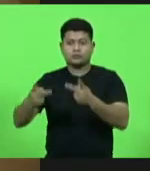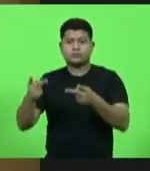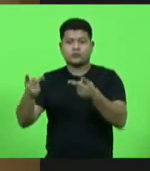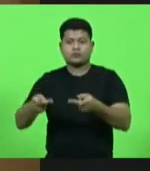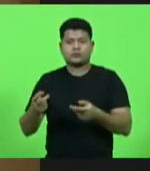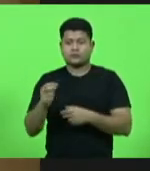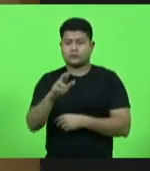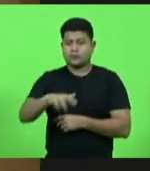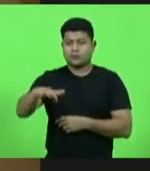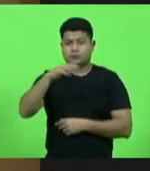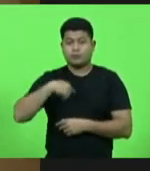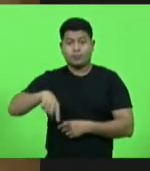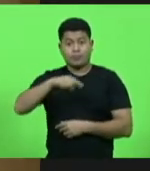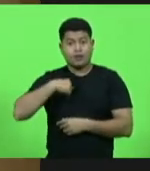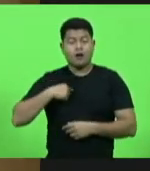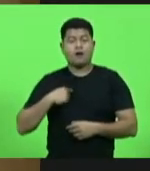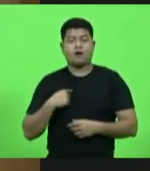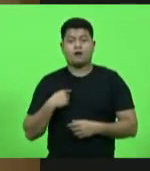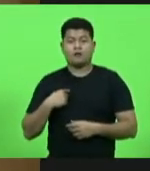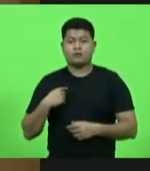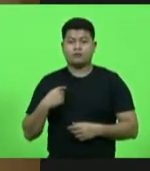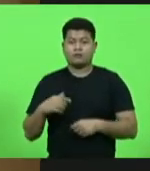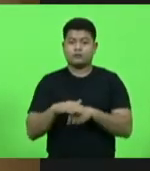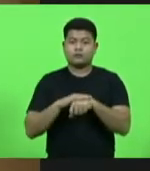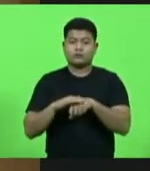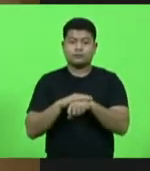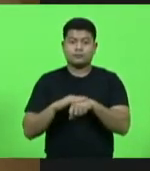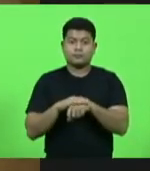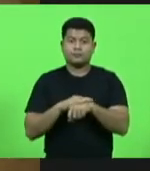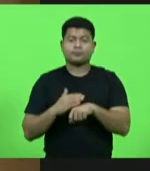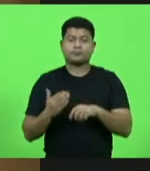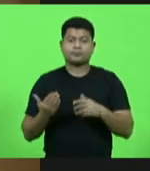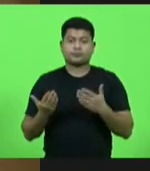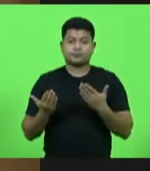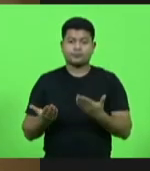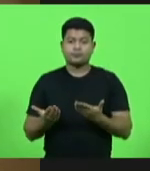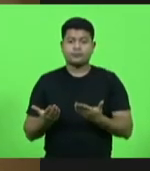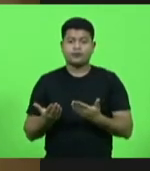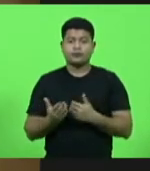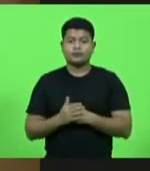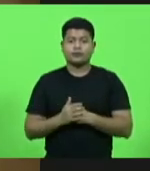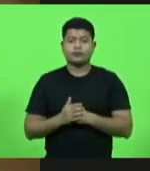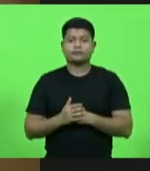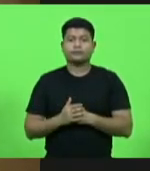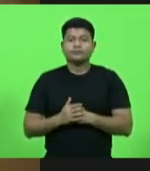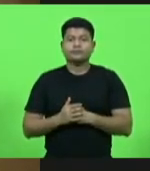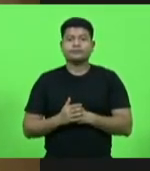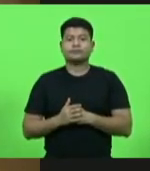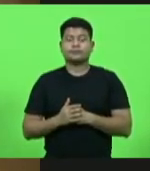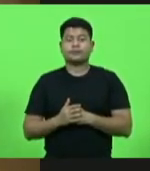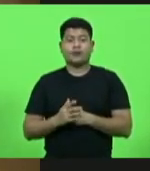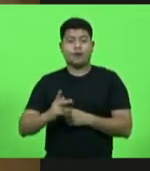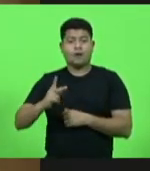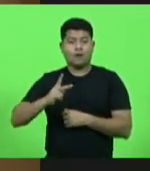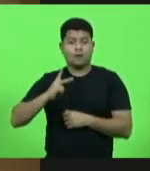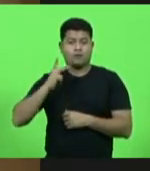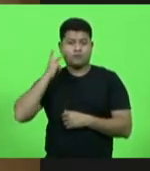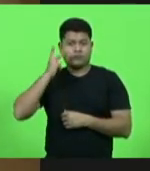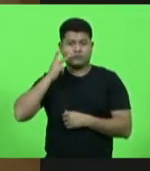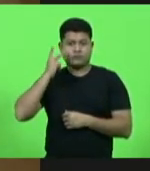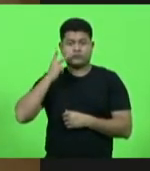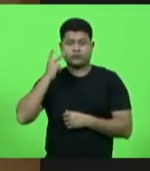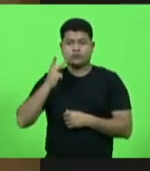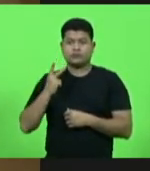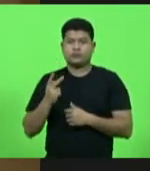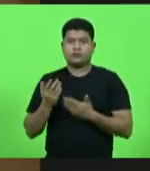sobre outras pautas de interesse de Balneário Camboriú. Deve me acompanhar com o ministro, o vereador